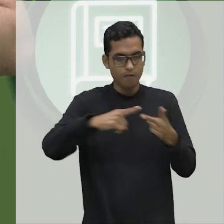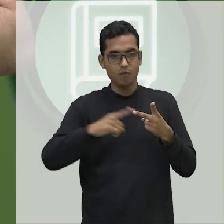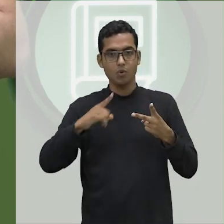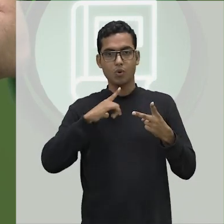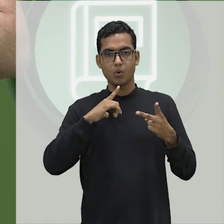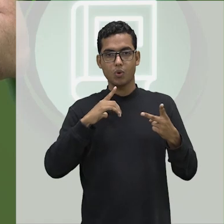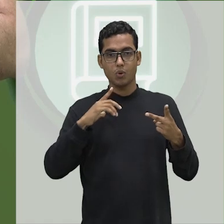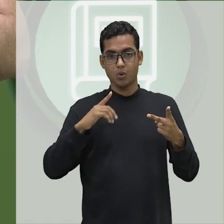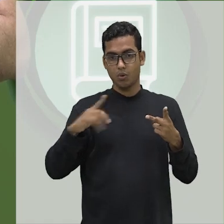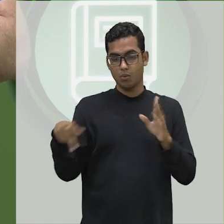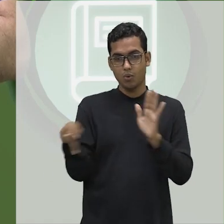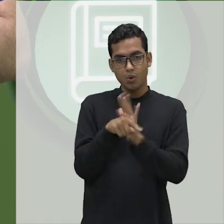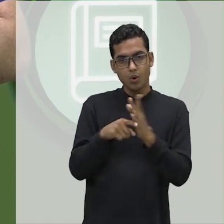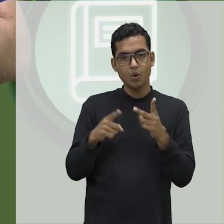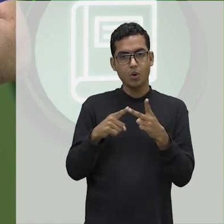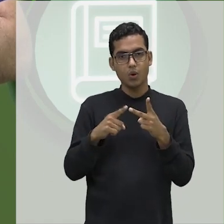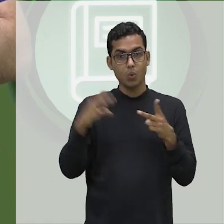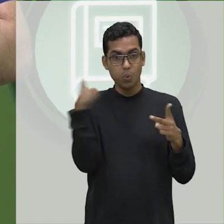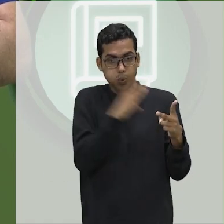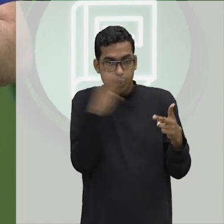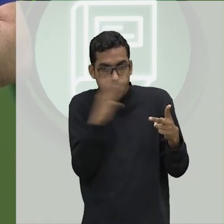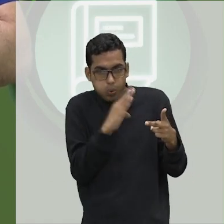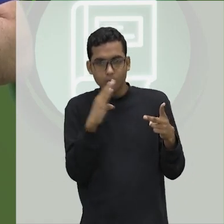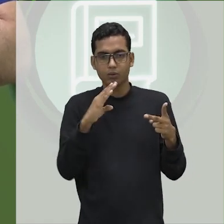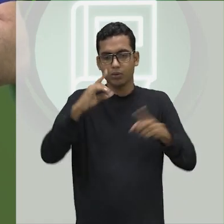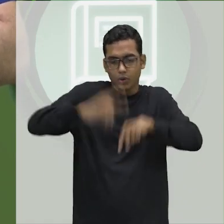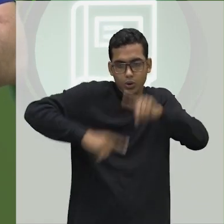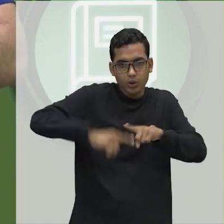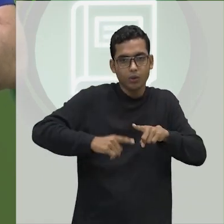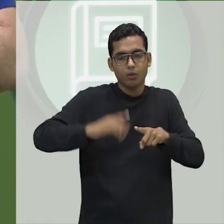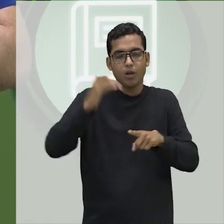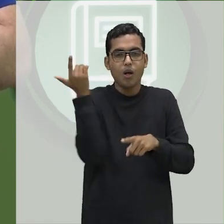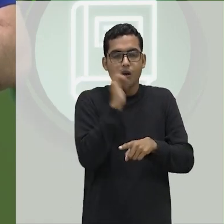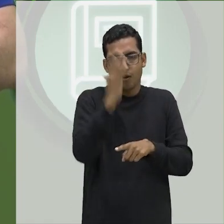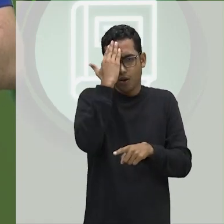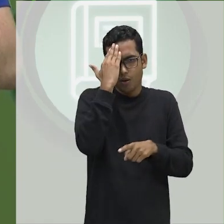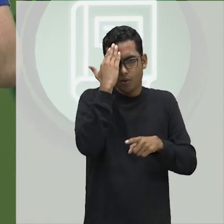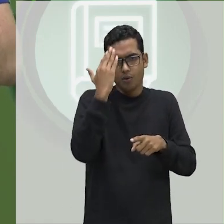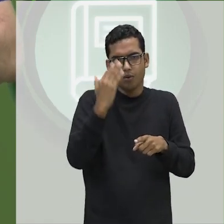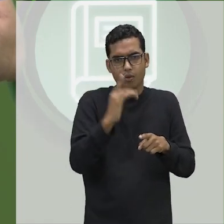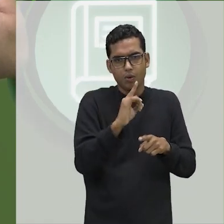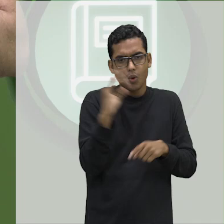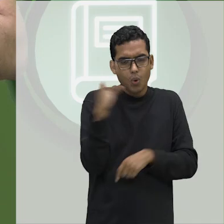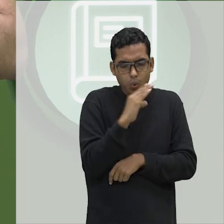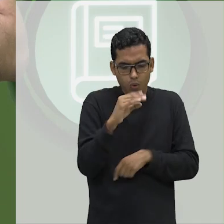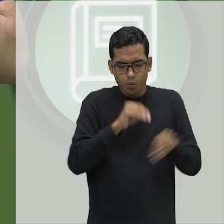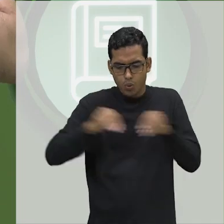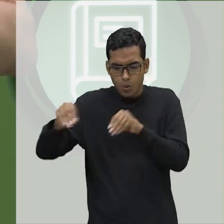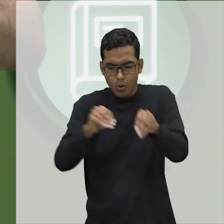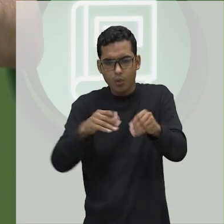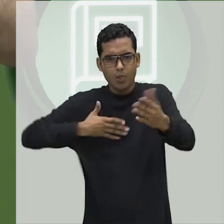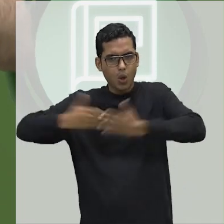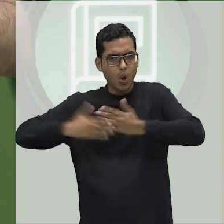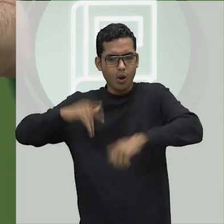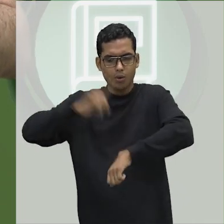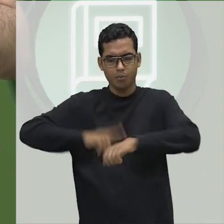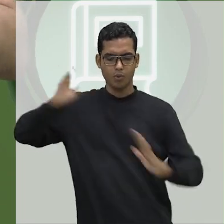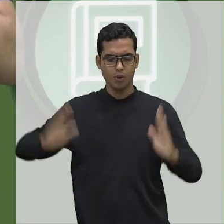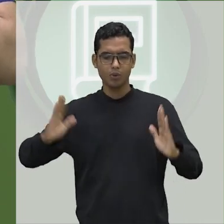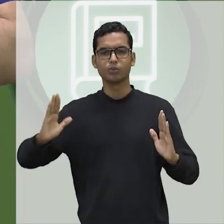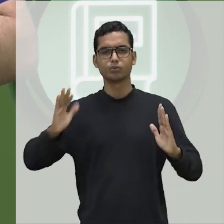móvel, você vai conseguir determinar a posição desse móvel em qualquer instante de tempo no futuro, tá